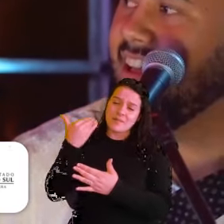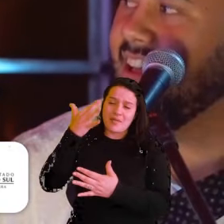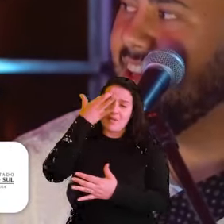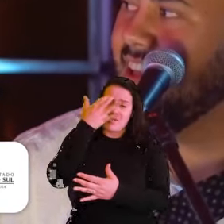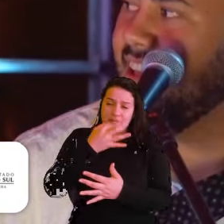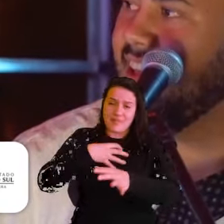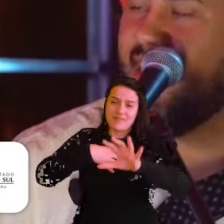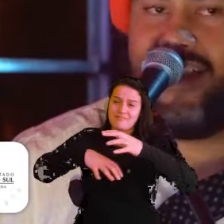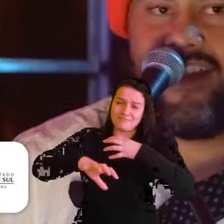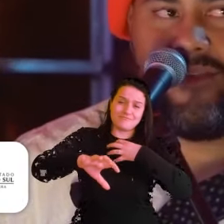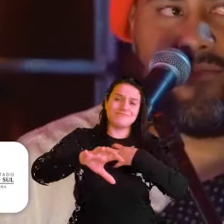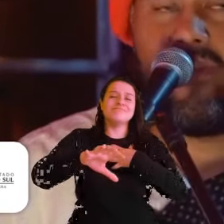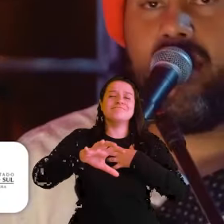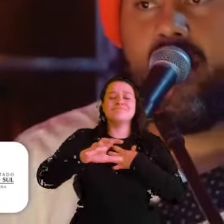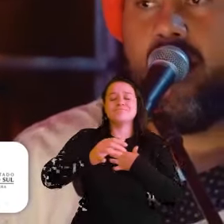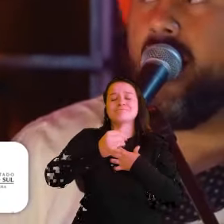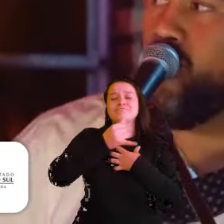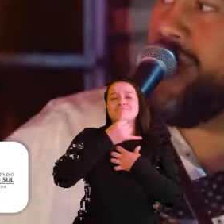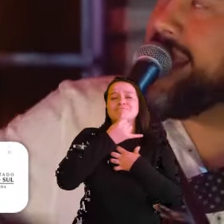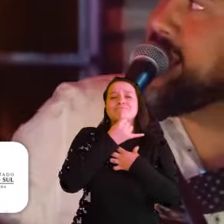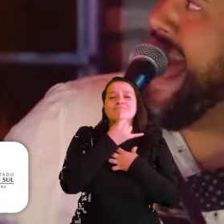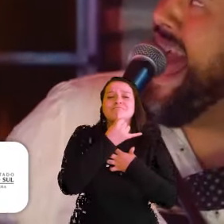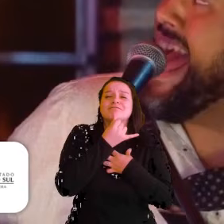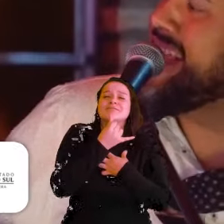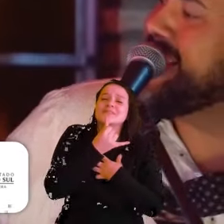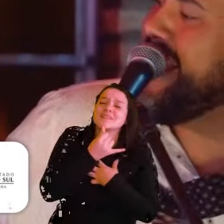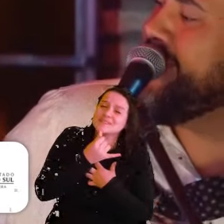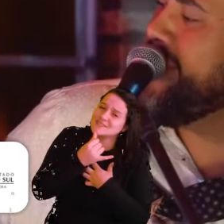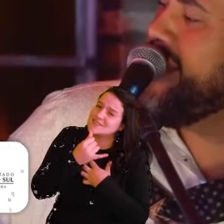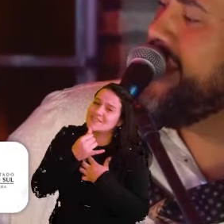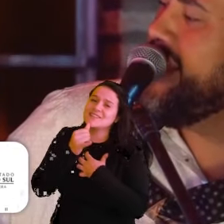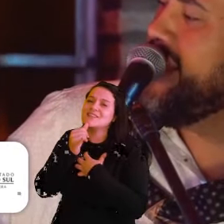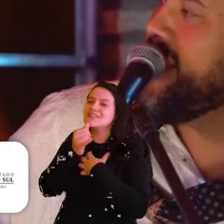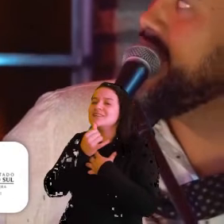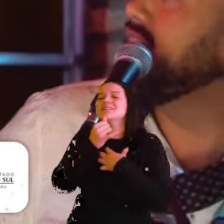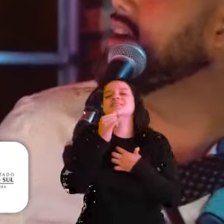pra quem entende o que eu falo, é uma tristeza sem